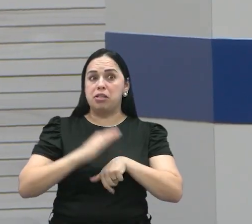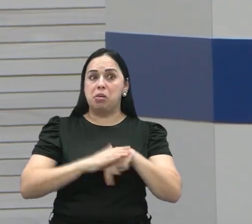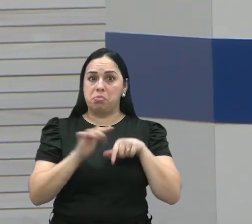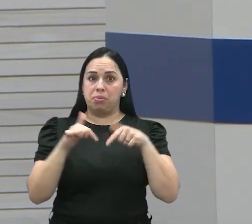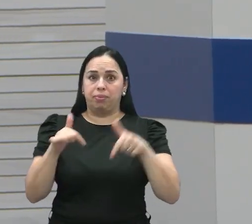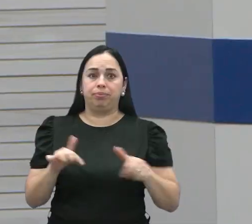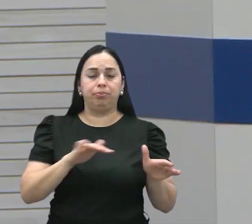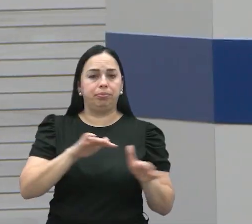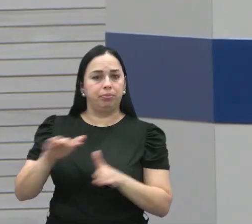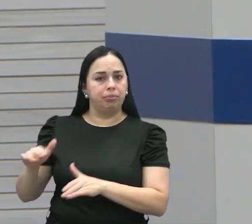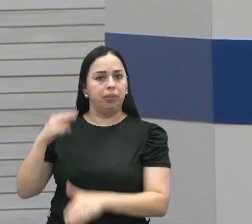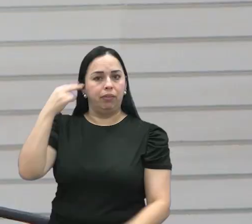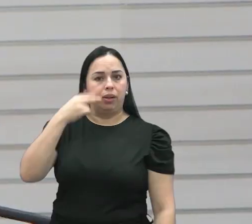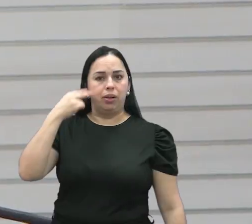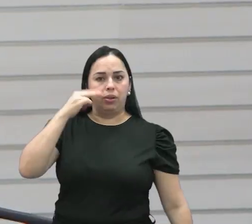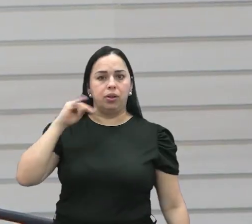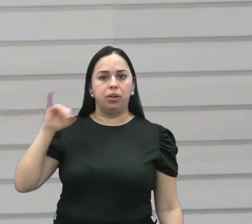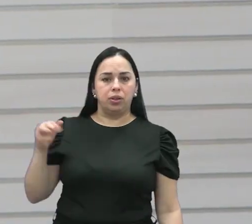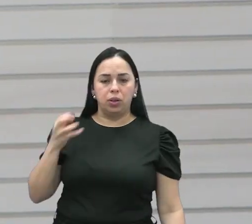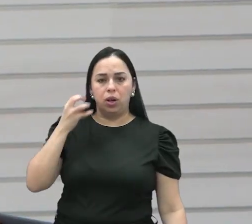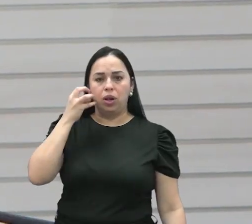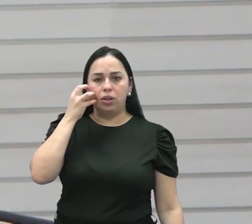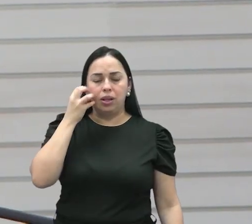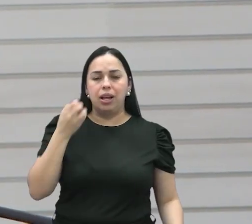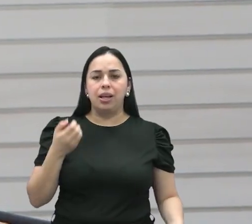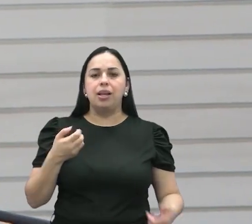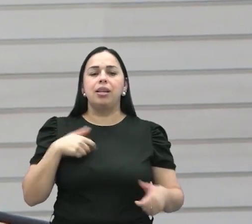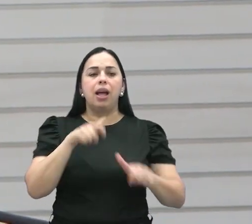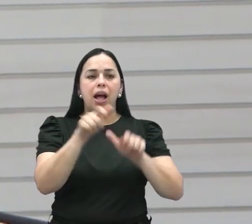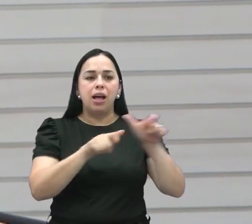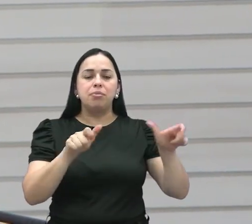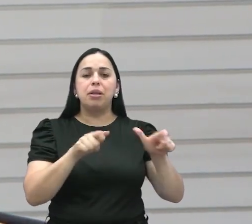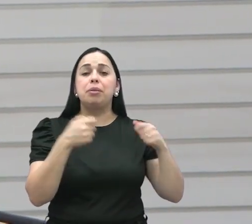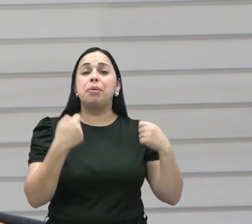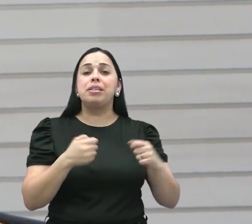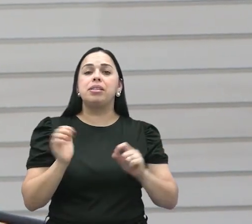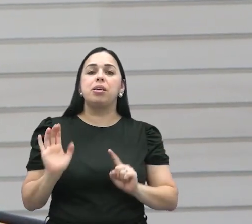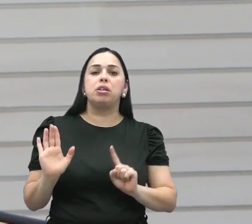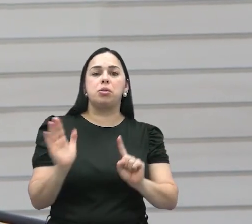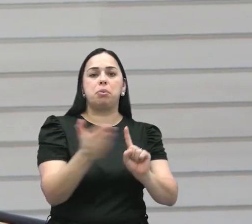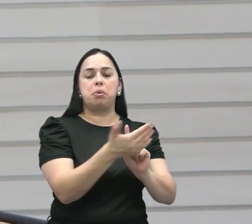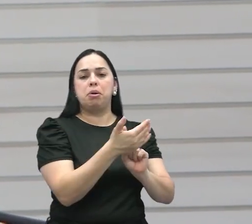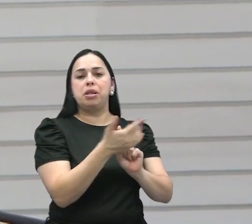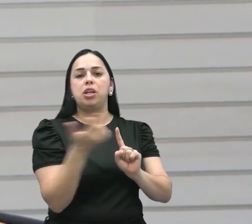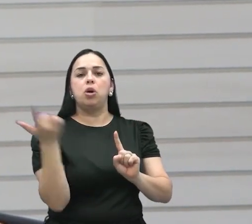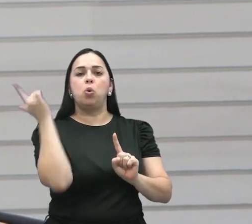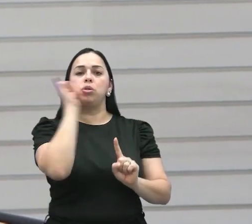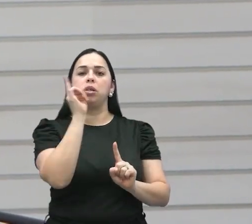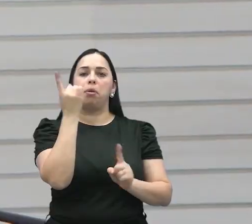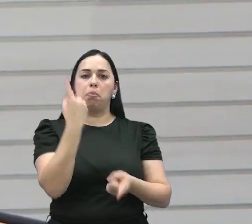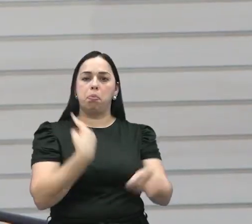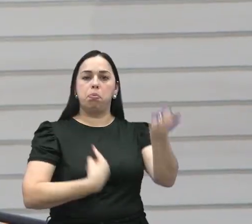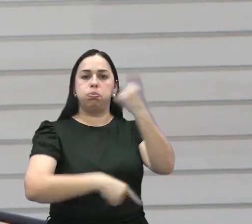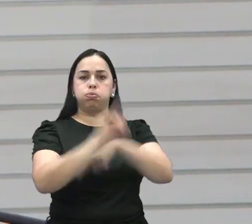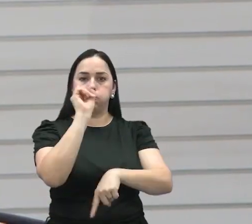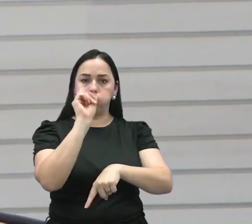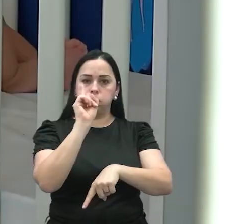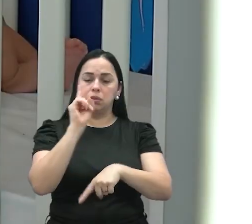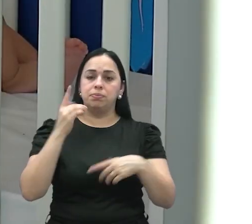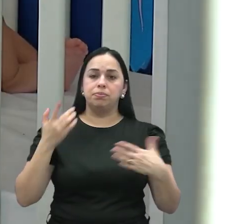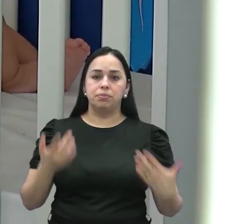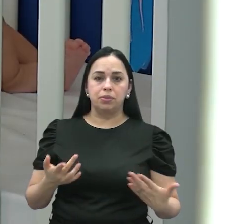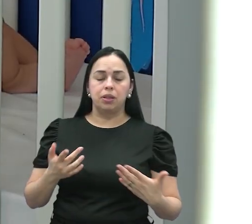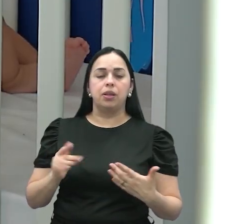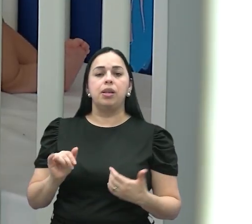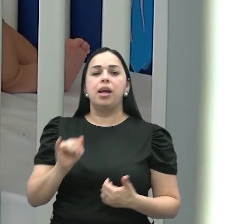para a vereadora Juliana Fraga, as mulheres precisam ser mais amparadas para alcançar posições de poder na sociedade.